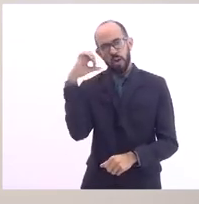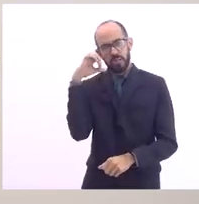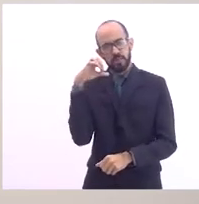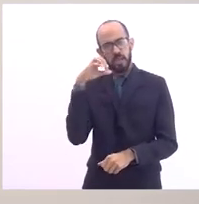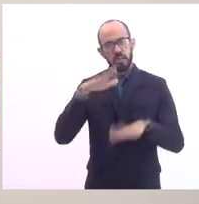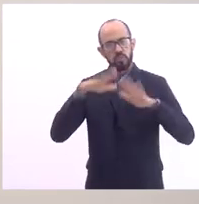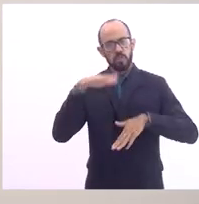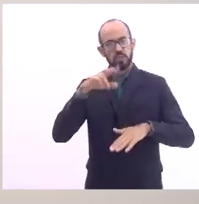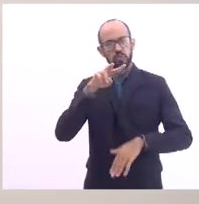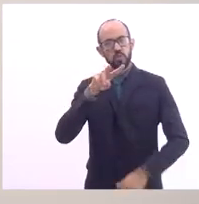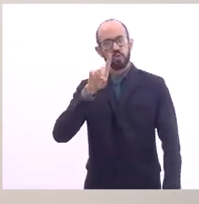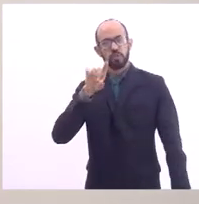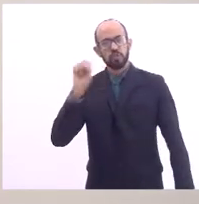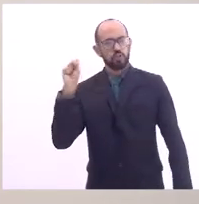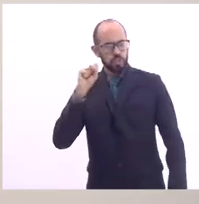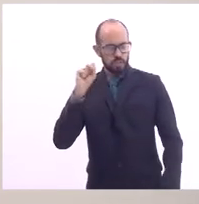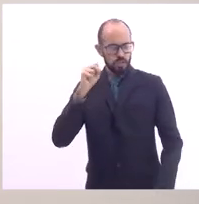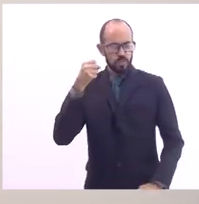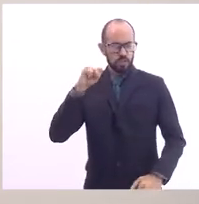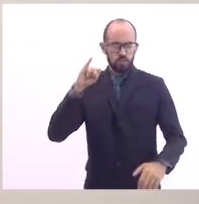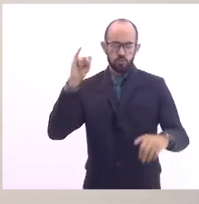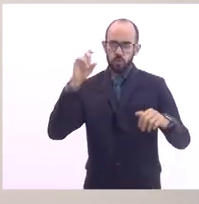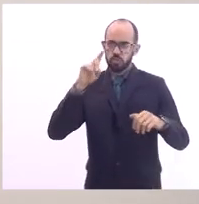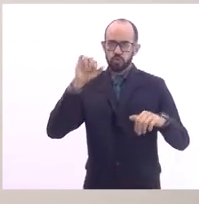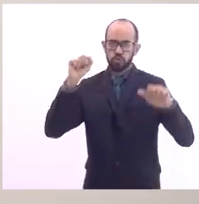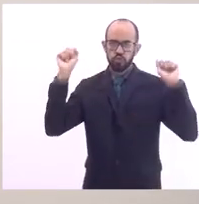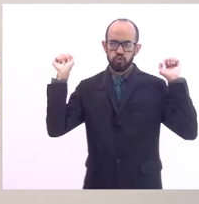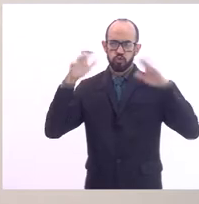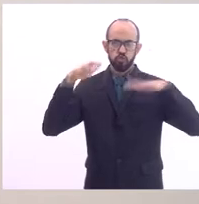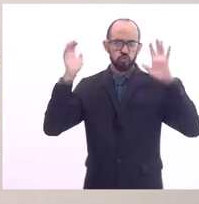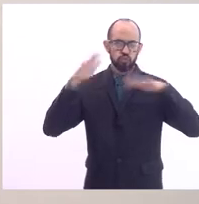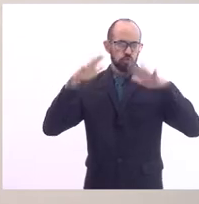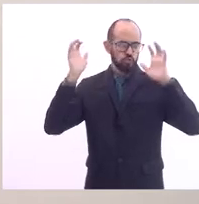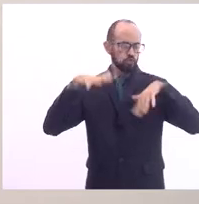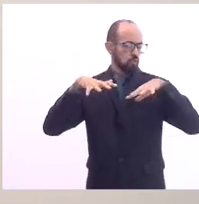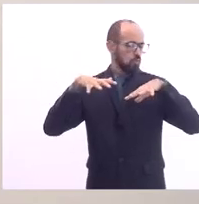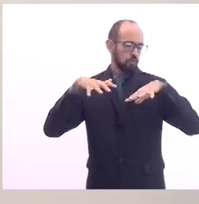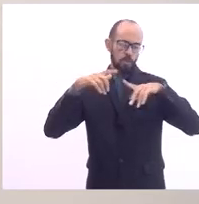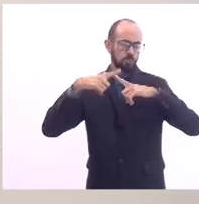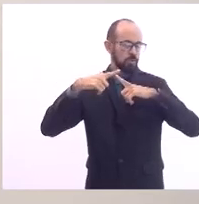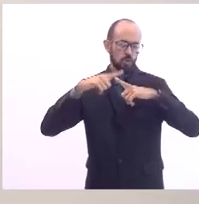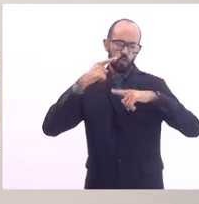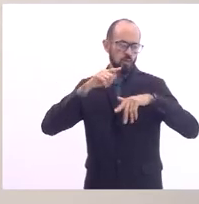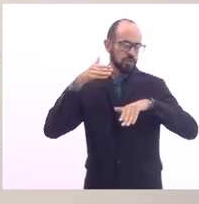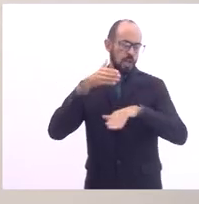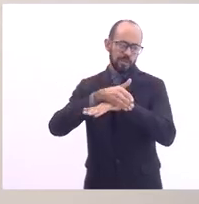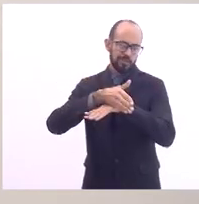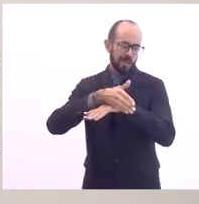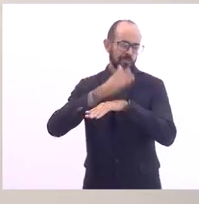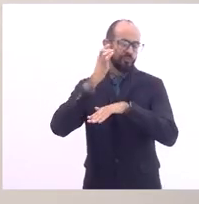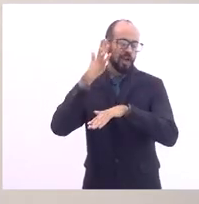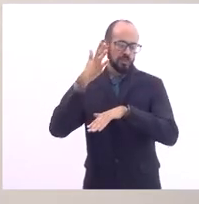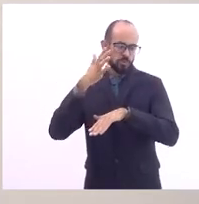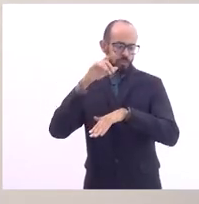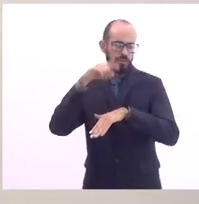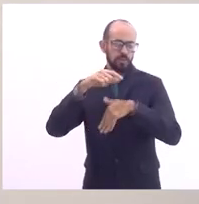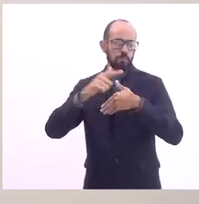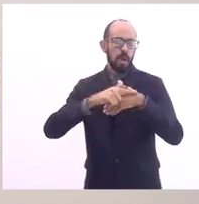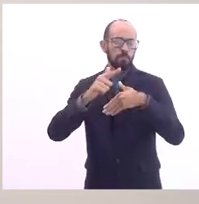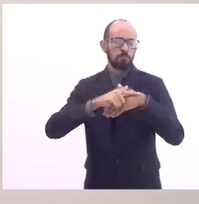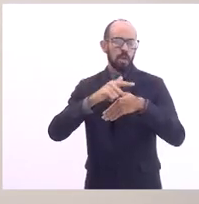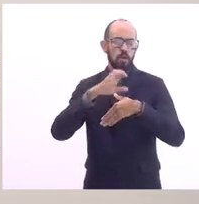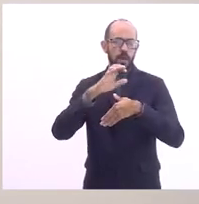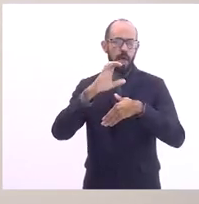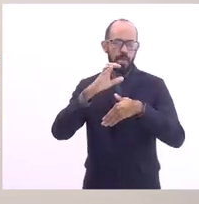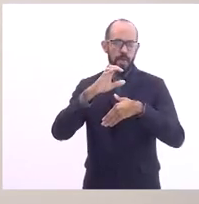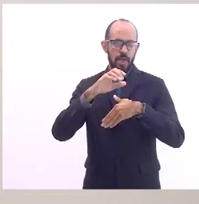do local. Se for um dia de muita chuva, tempestade, esqueça, porque não vai vir com facilidade. Esse é o papel da Enel lá. Poda